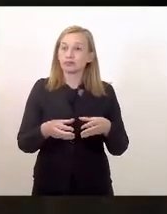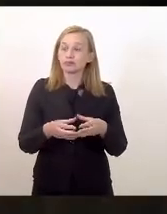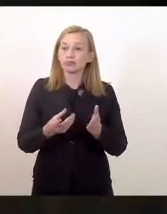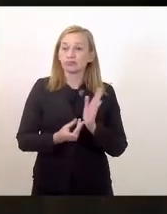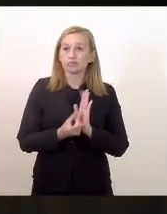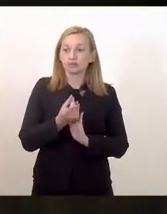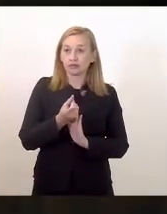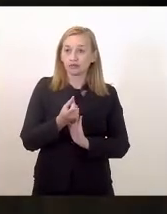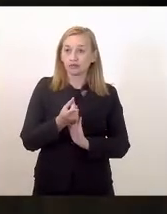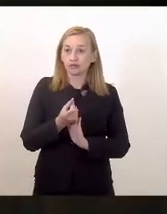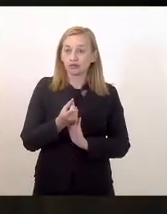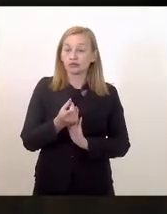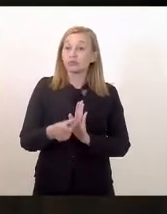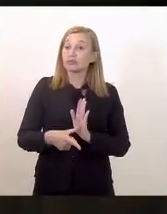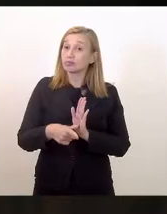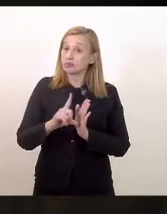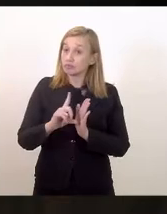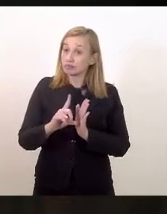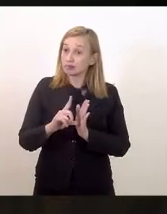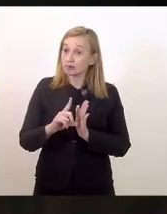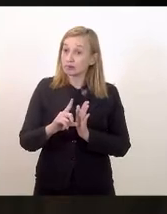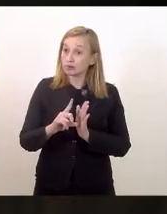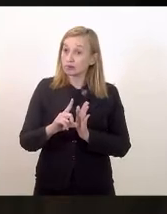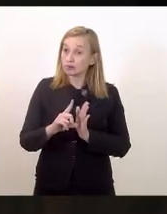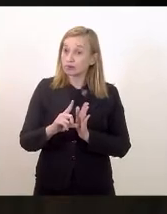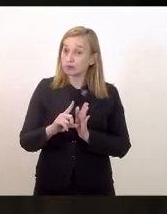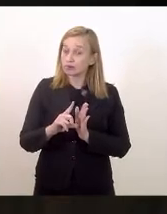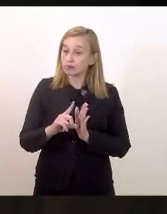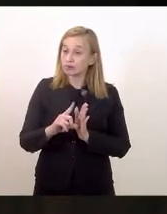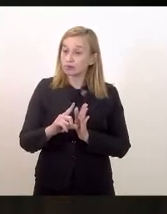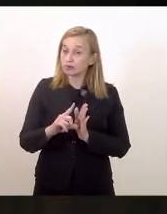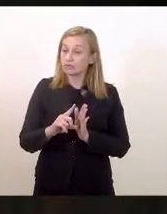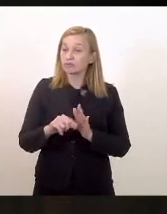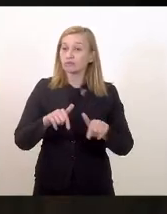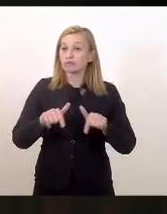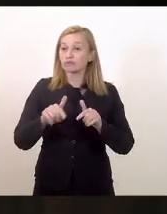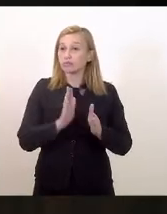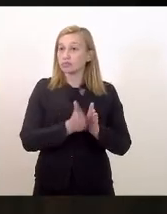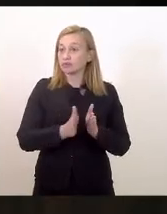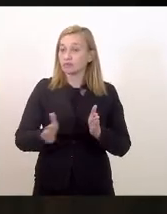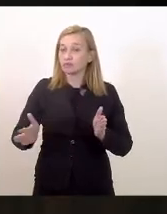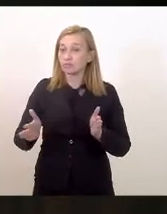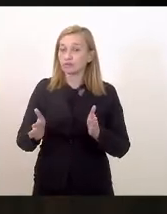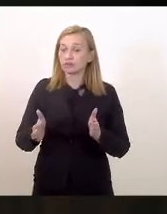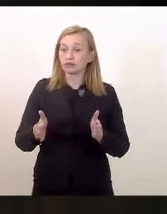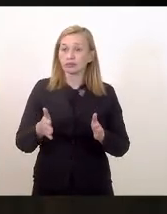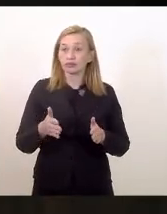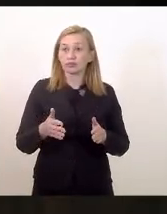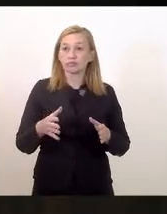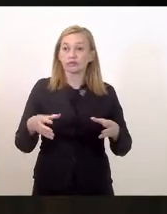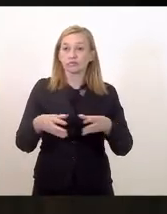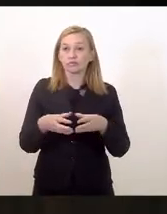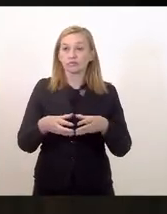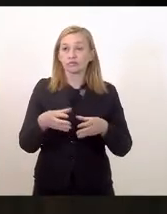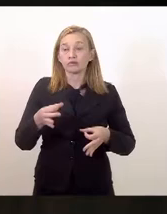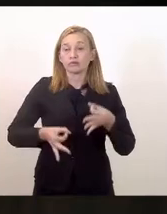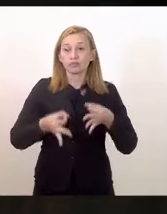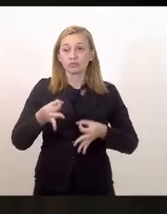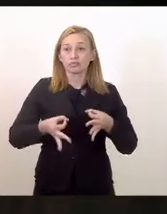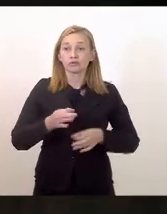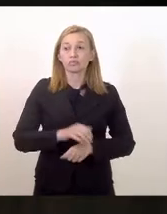Comissão de Orçamento, antes, porém, chamo os trabalhos à ordem, vou colher o parecer da Comissão de Constituição e